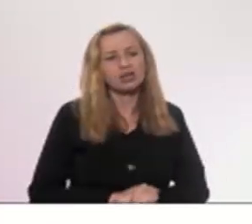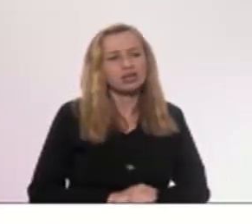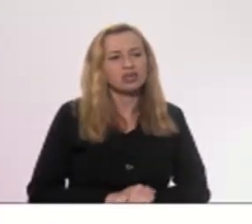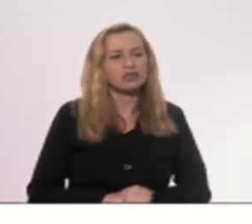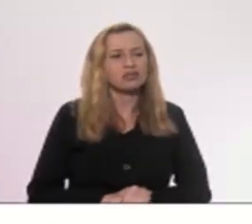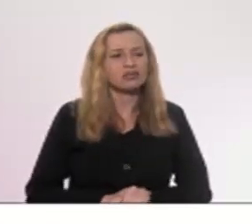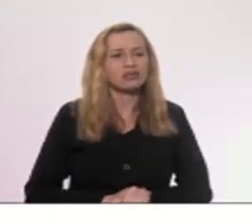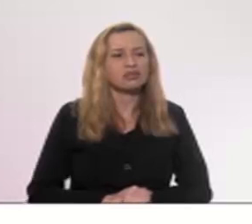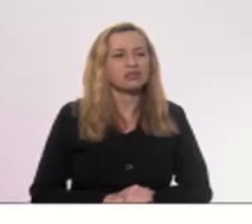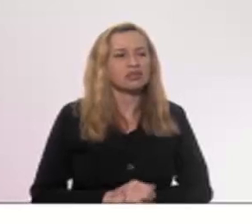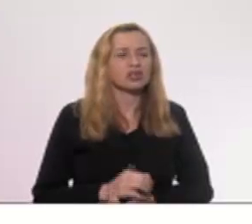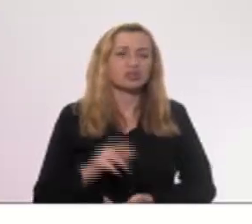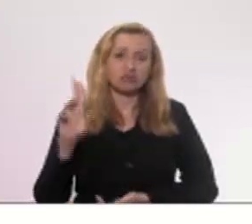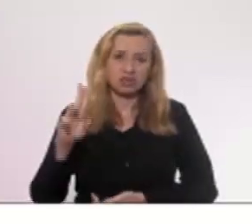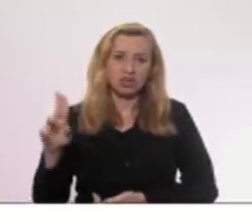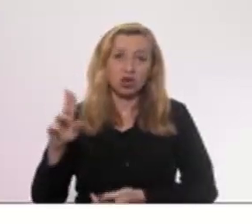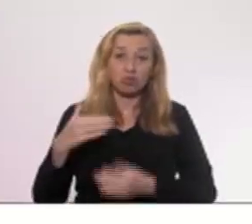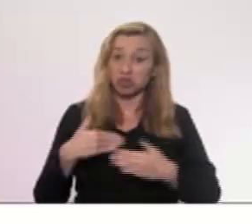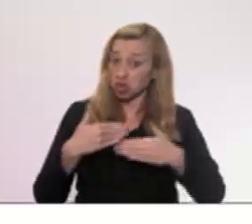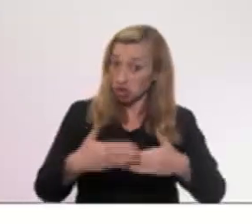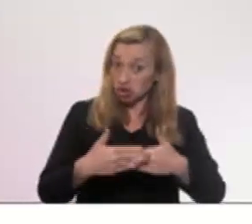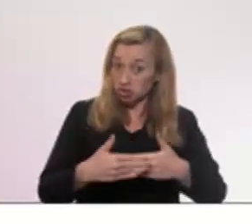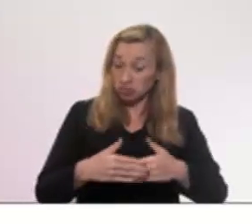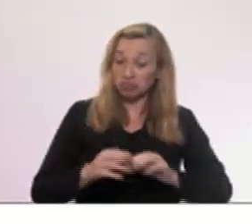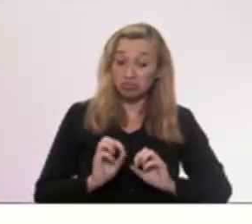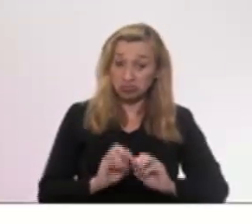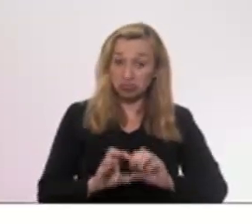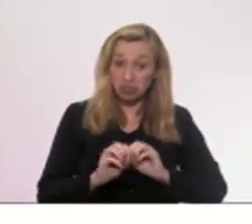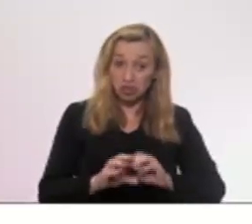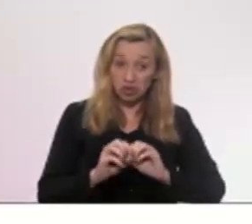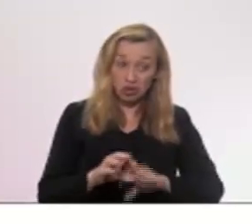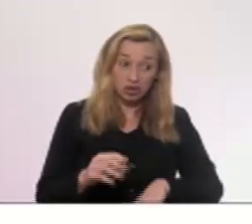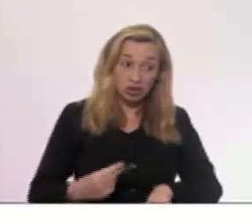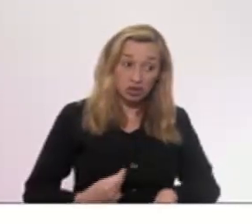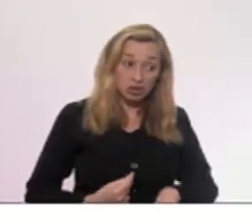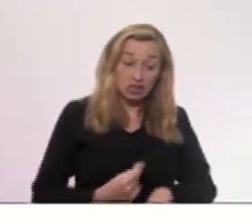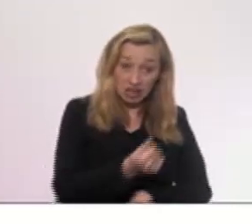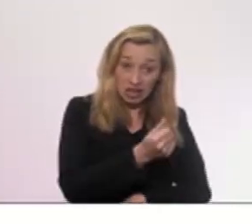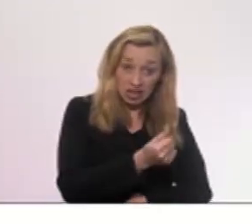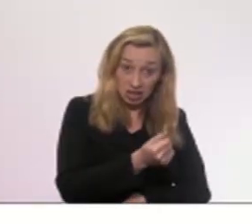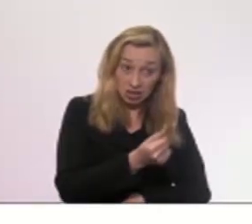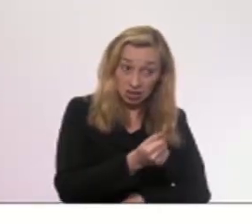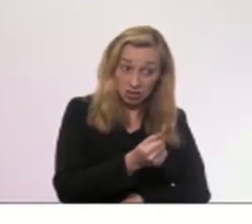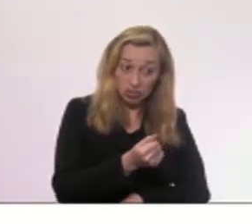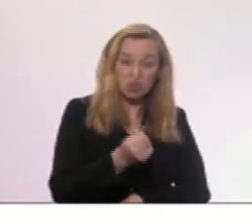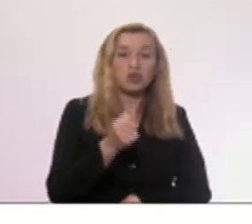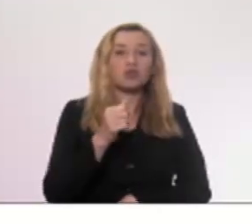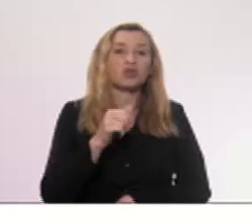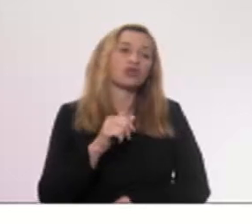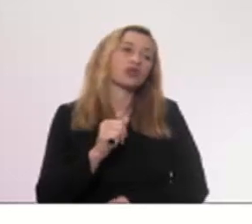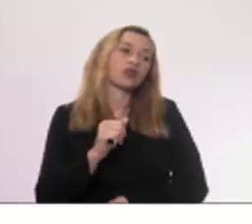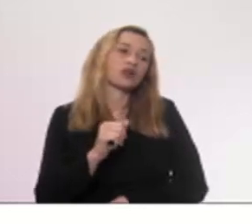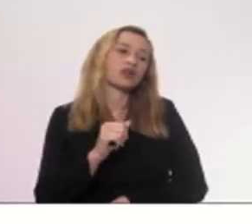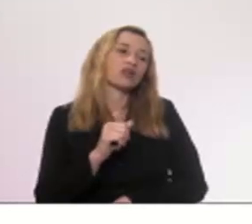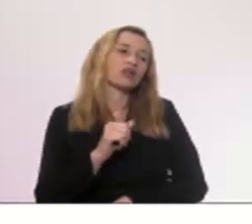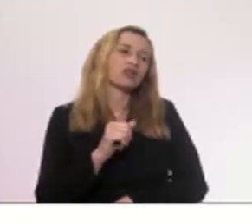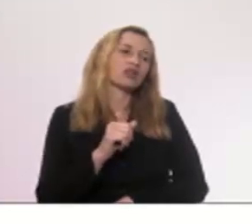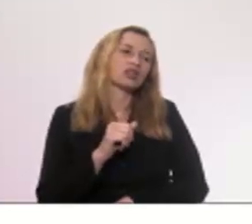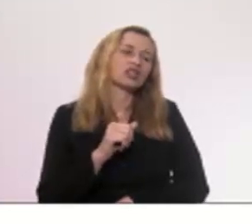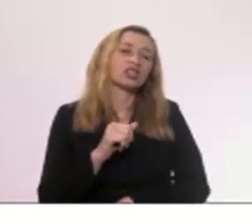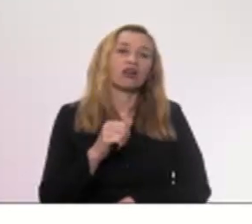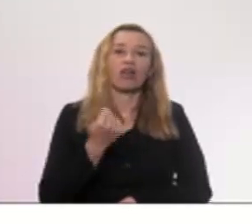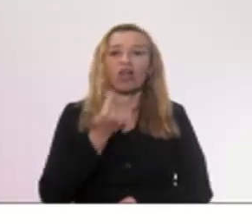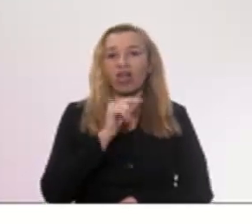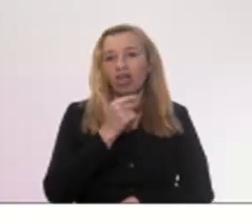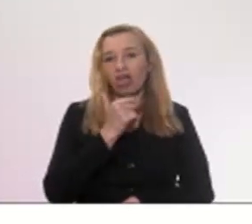ataques às universidades. O ministro da Educação, que foi embora sem ter sido, o Vélez Rodrigues, fazia